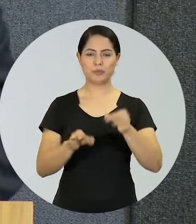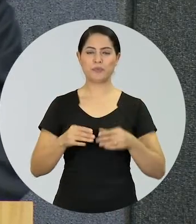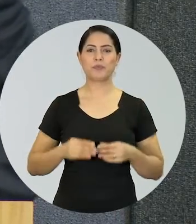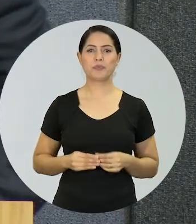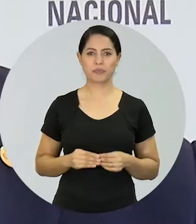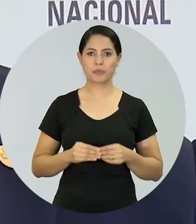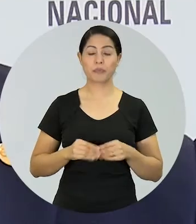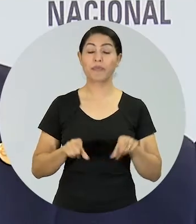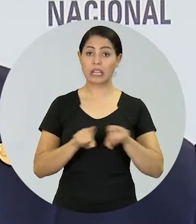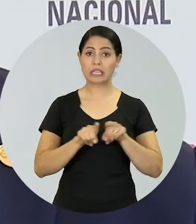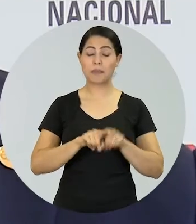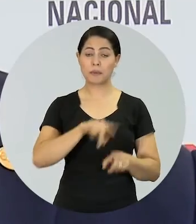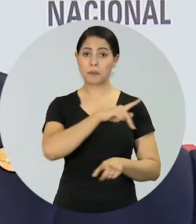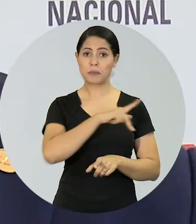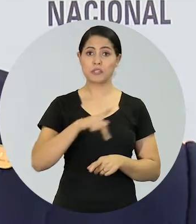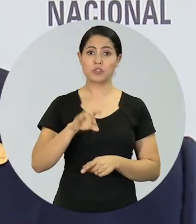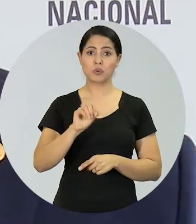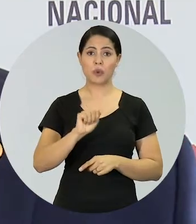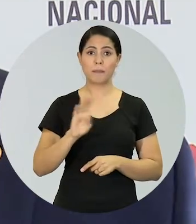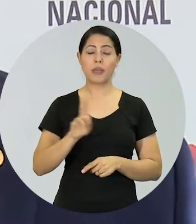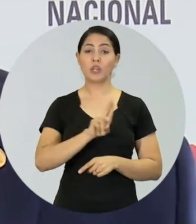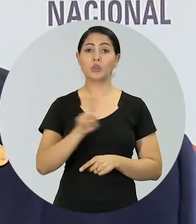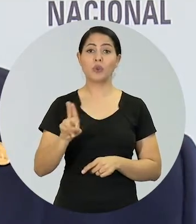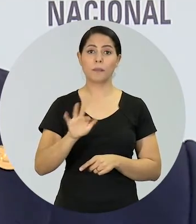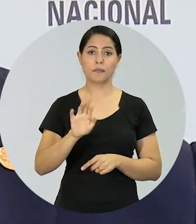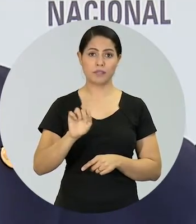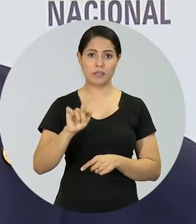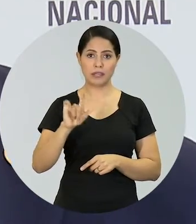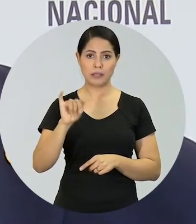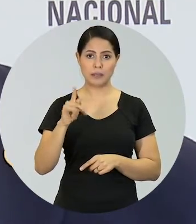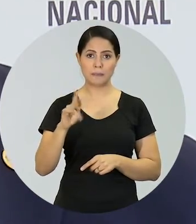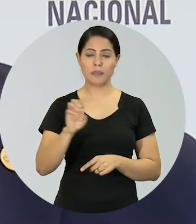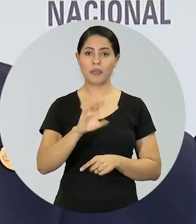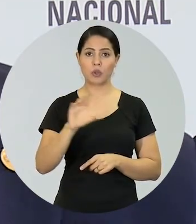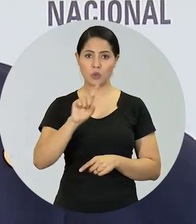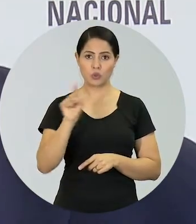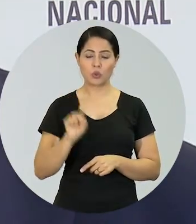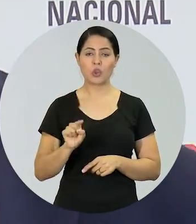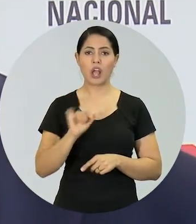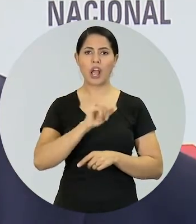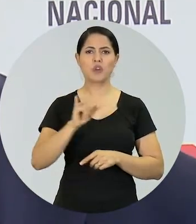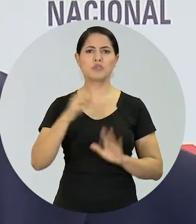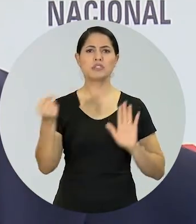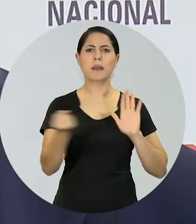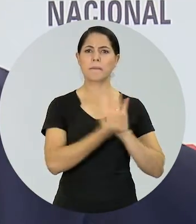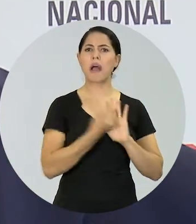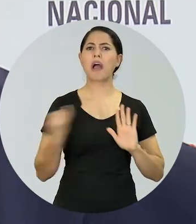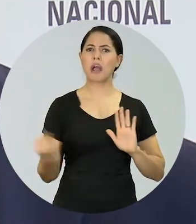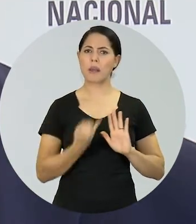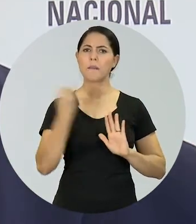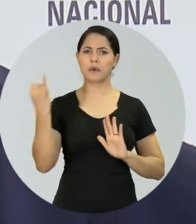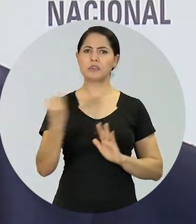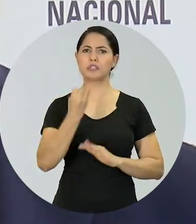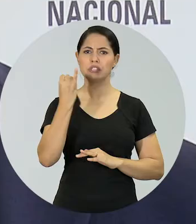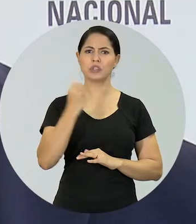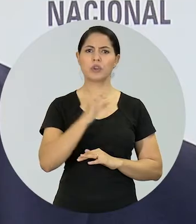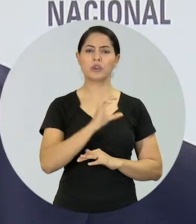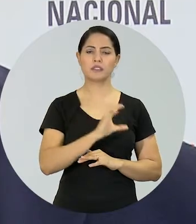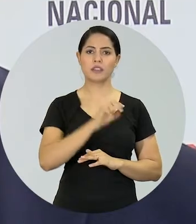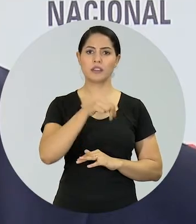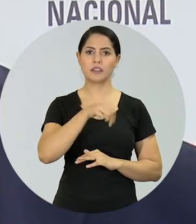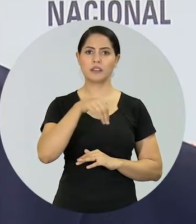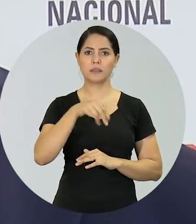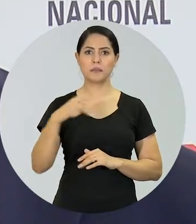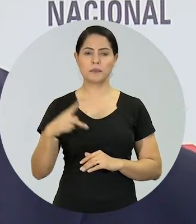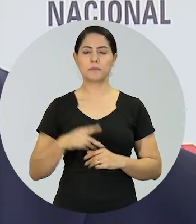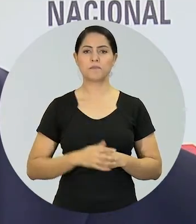justo. Para o presidente da OAB, Felipe Santa Cruz, um novo marco da representação da OAB no Conselho